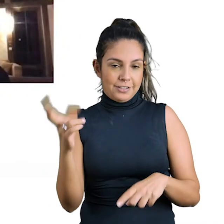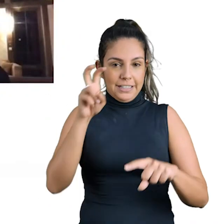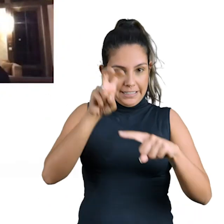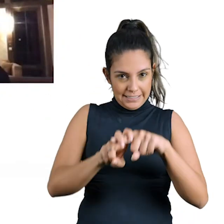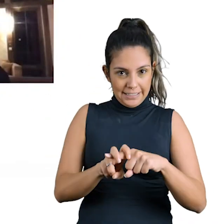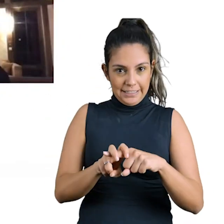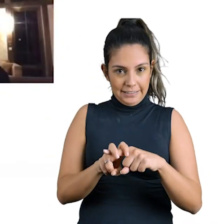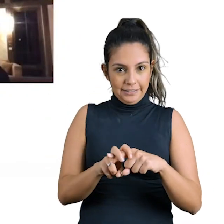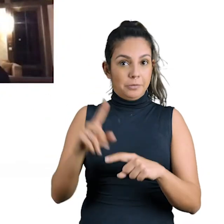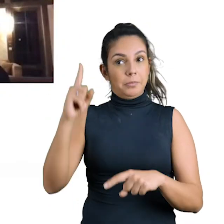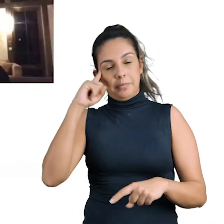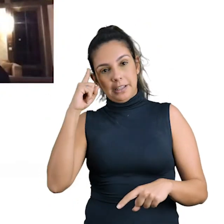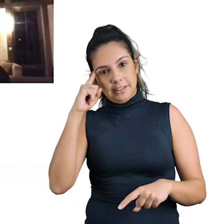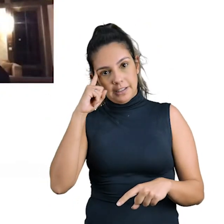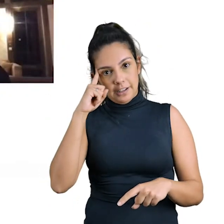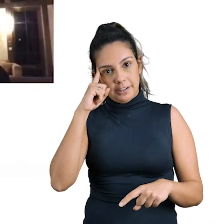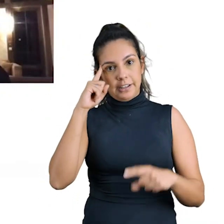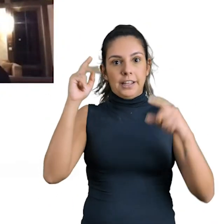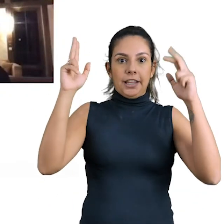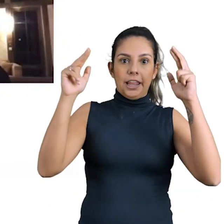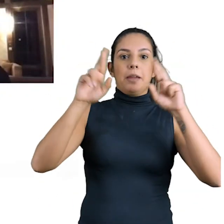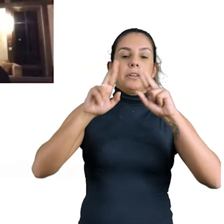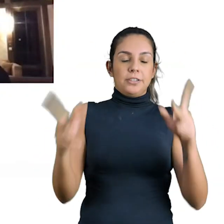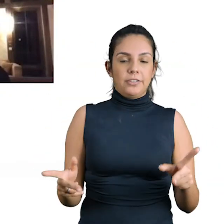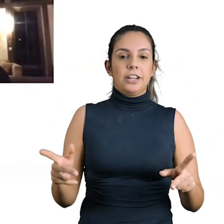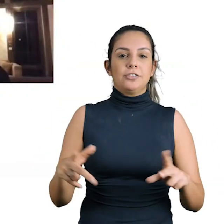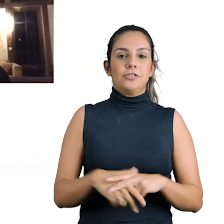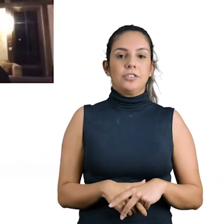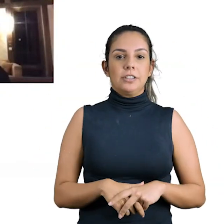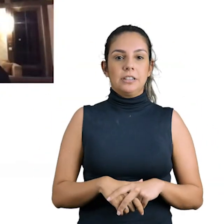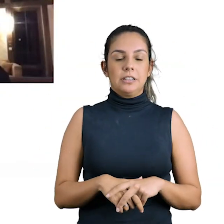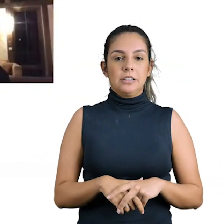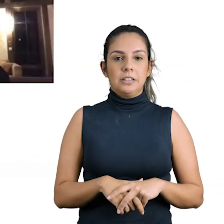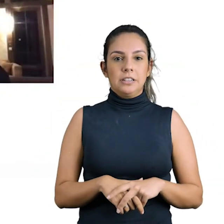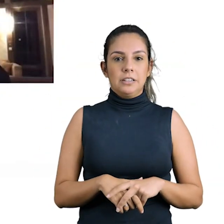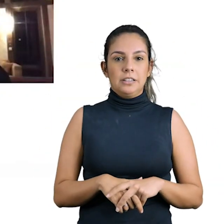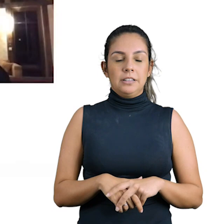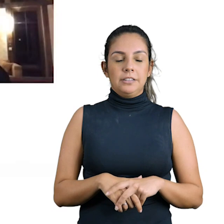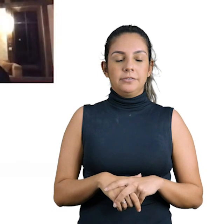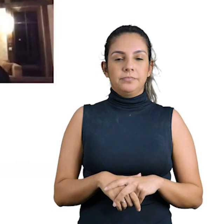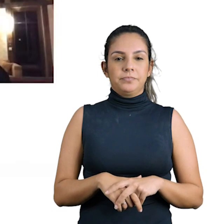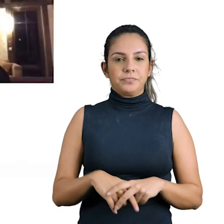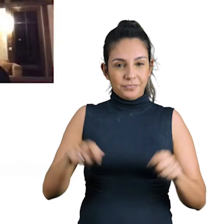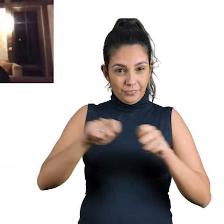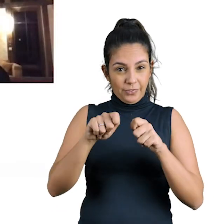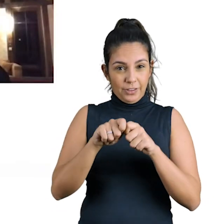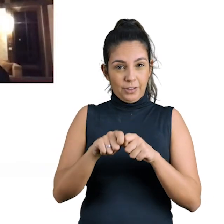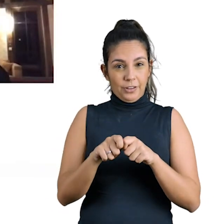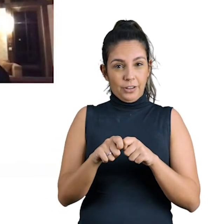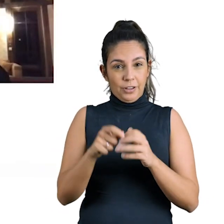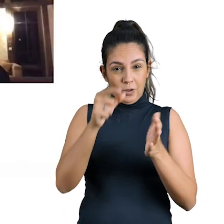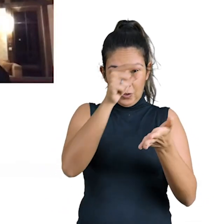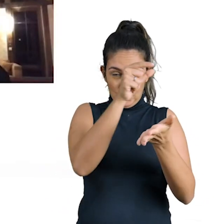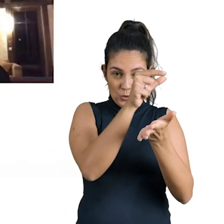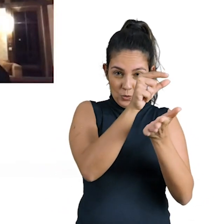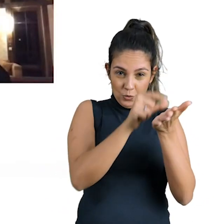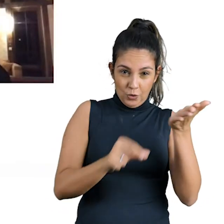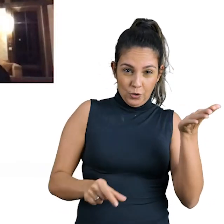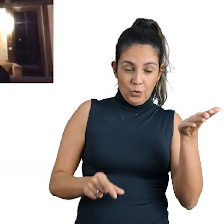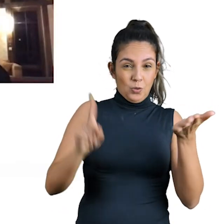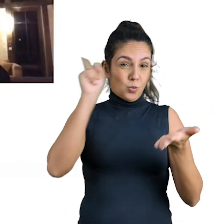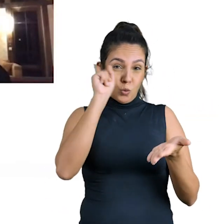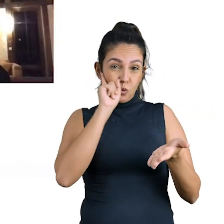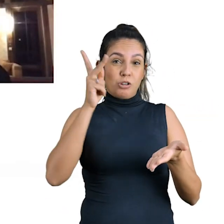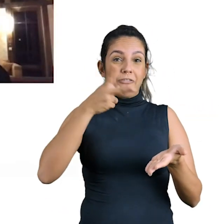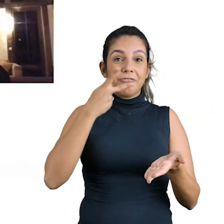ela? É. Não é fácil ficar sentado pensando um tema diferente. Diário, então,